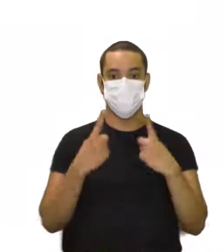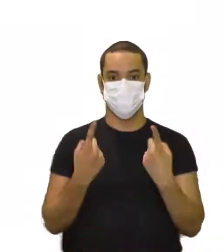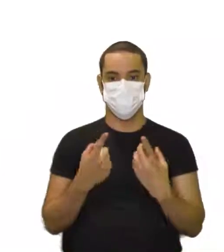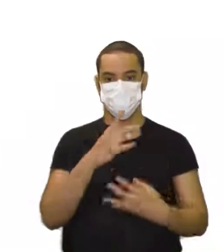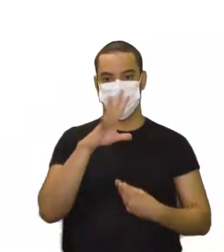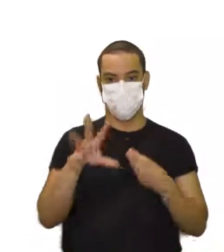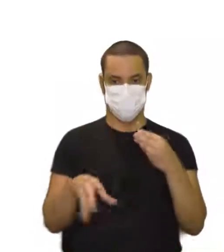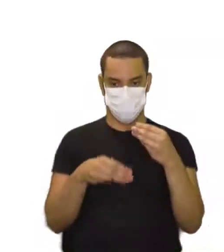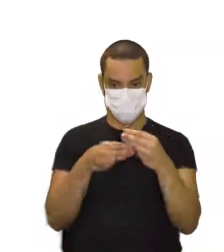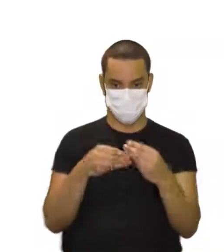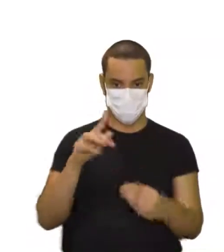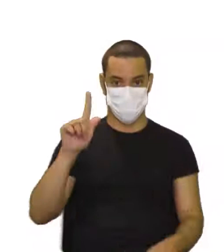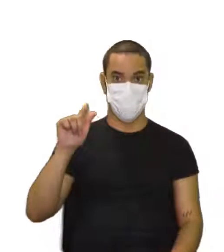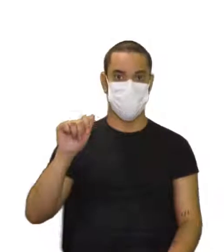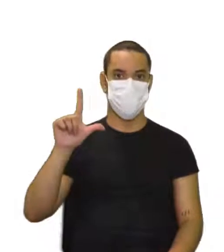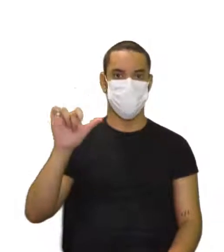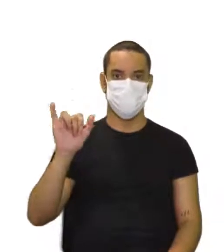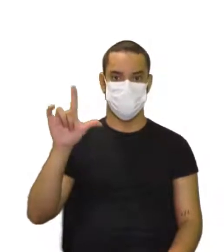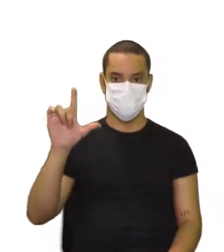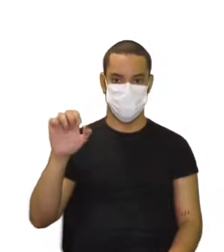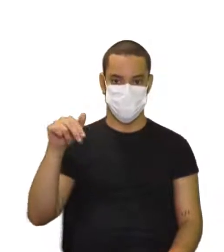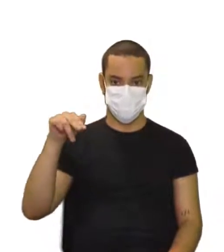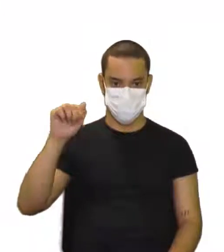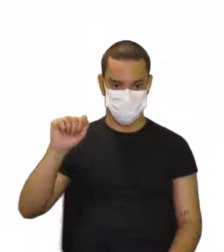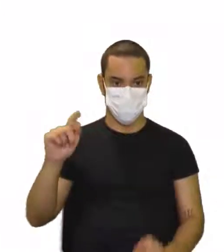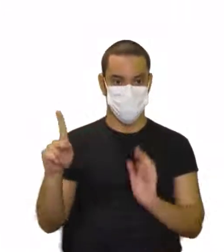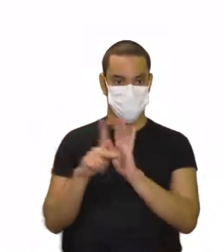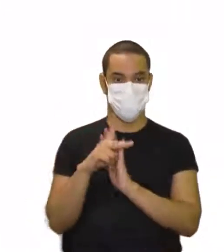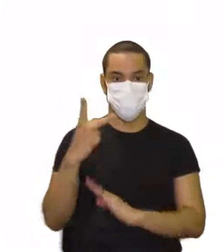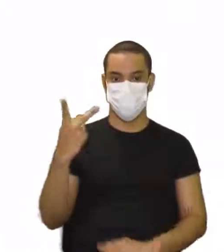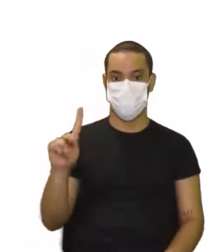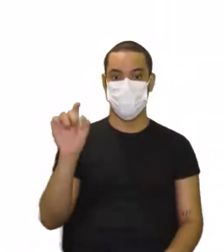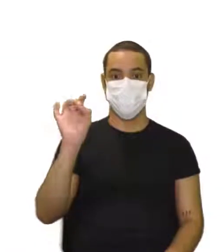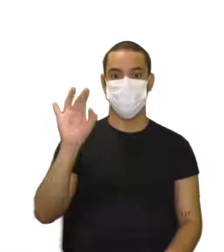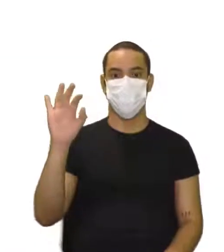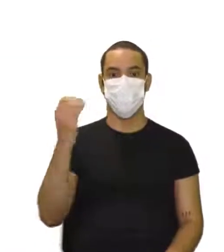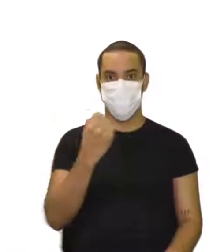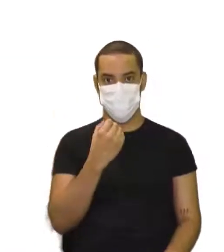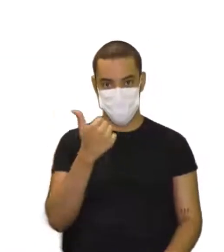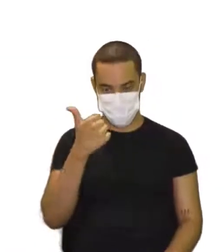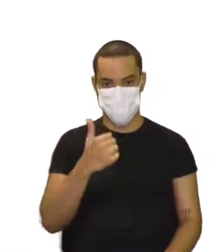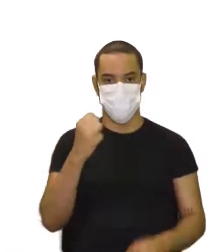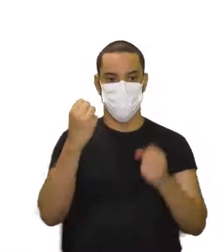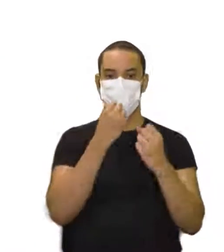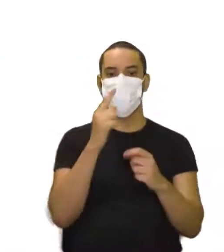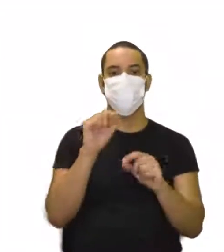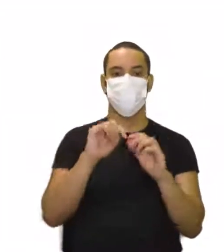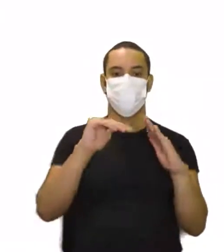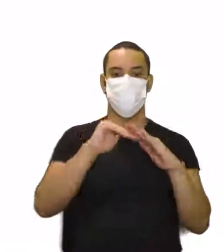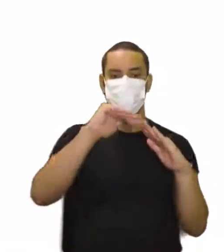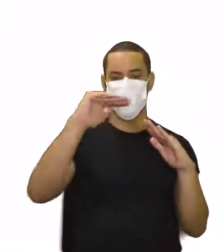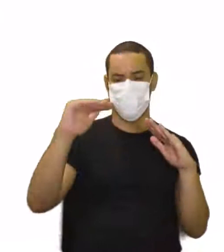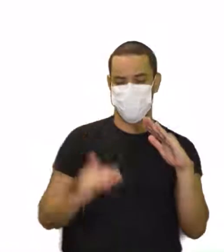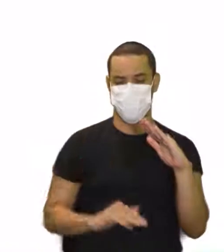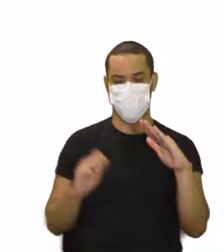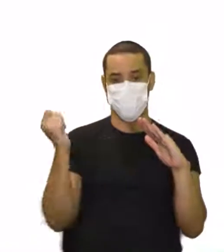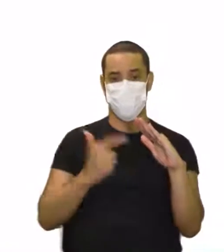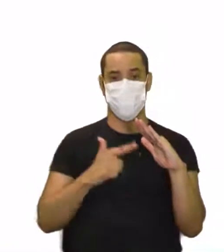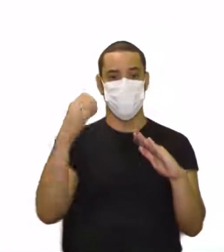adição galileana de velocidades só é válida para velocidades muito menores que a velocidade da luz no